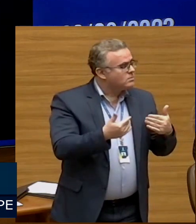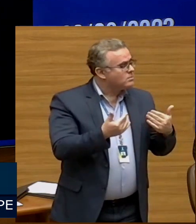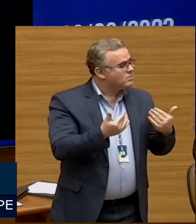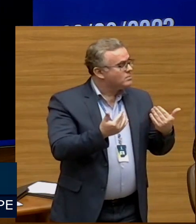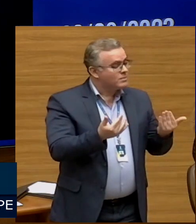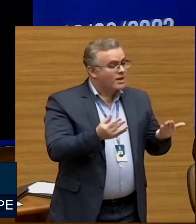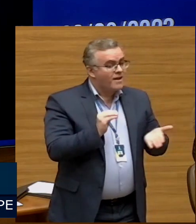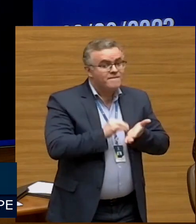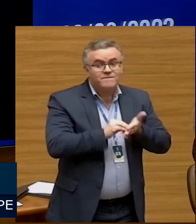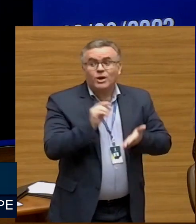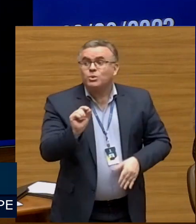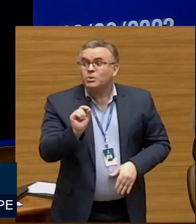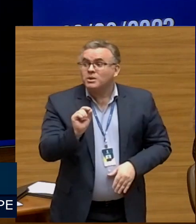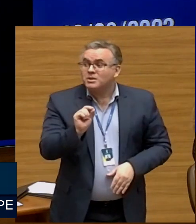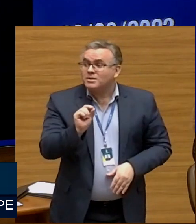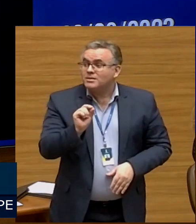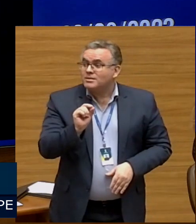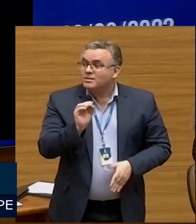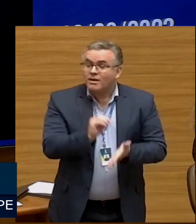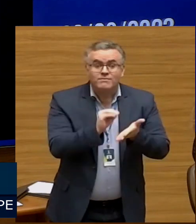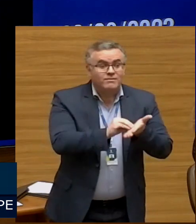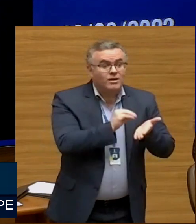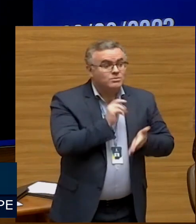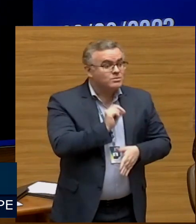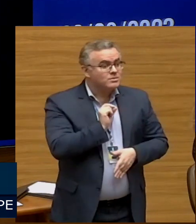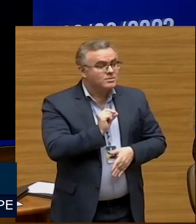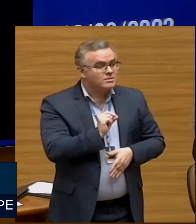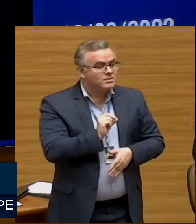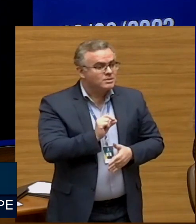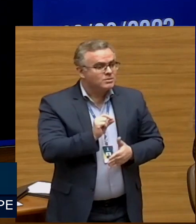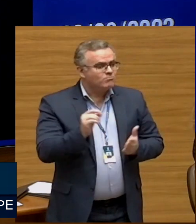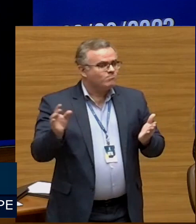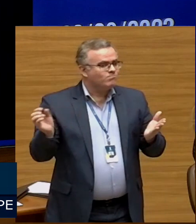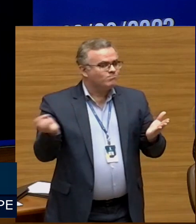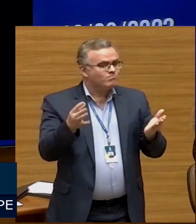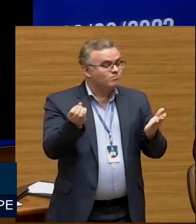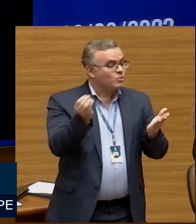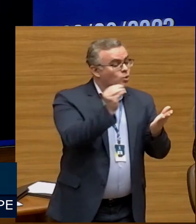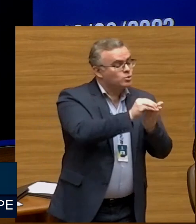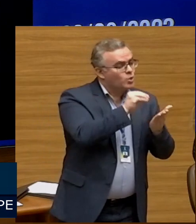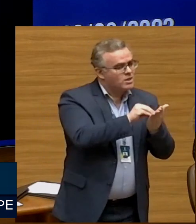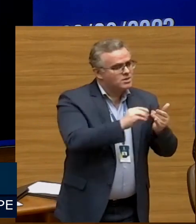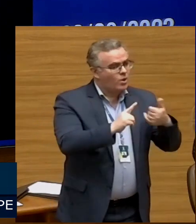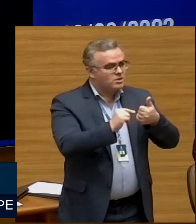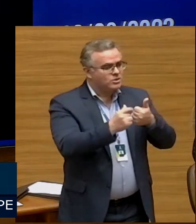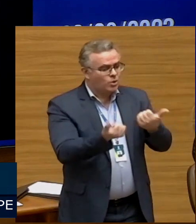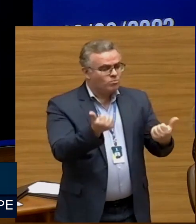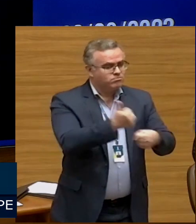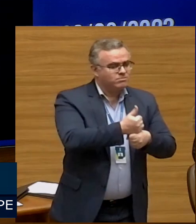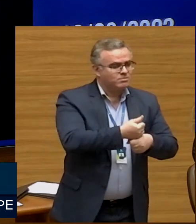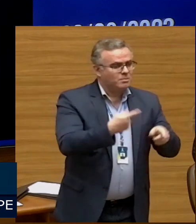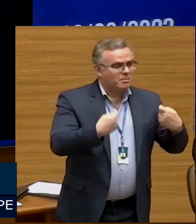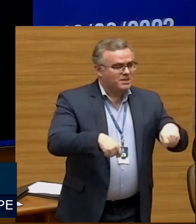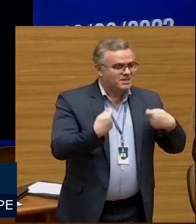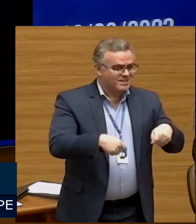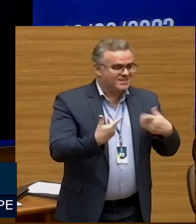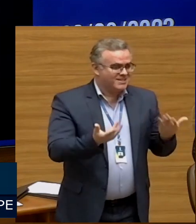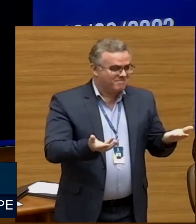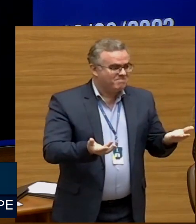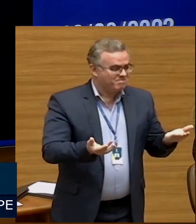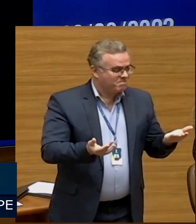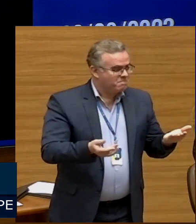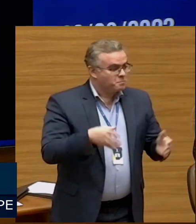o que é que falta? Falta uma atualização, no mínimo, dessa lei, né? E aí, uma